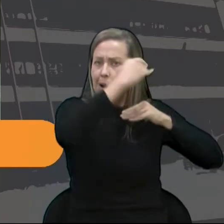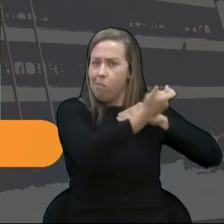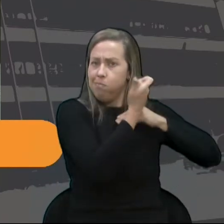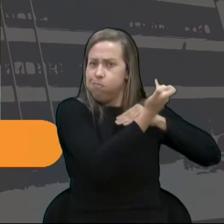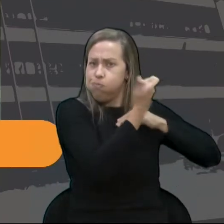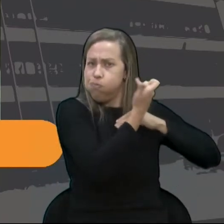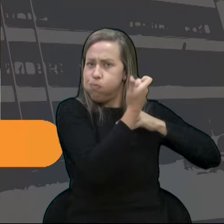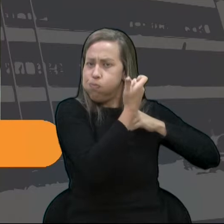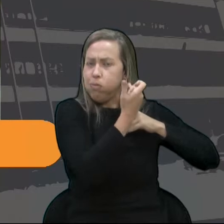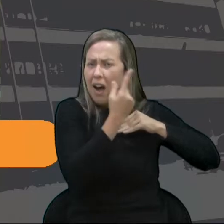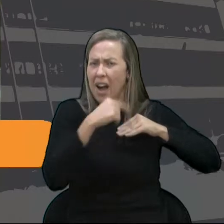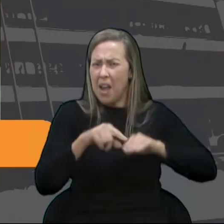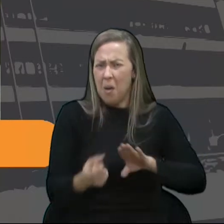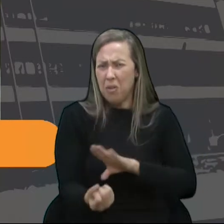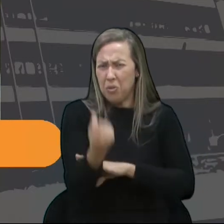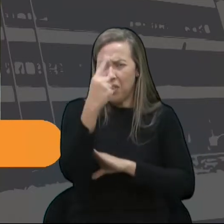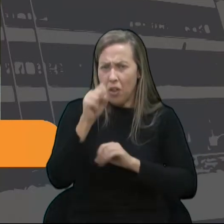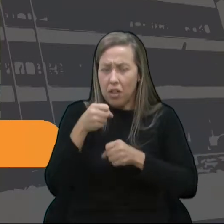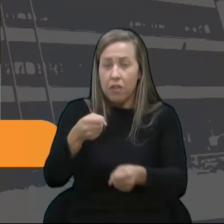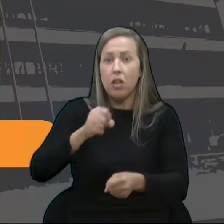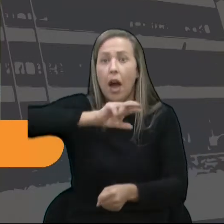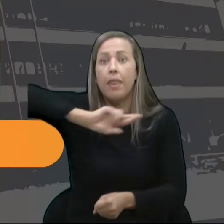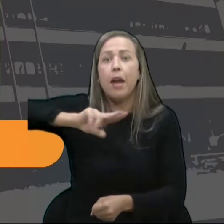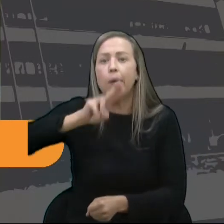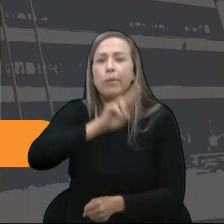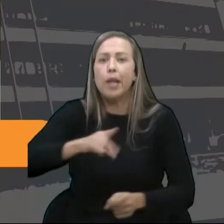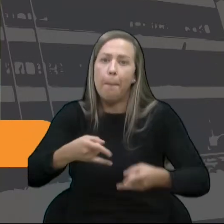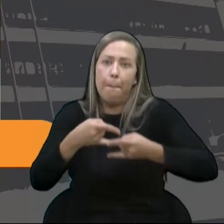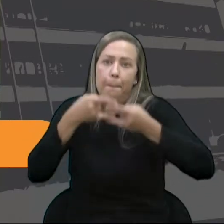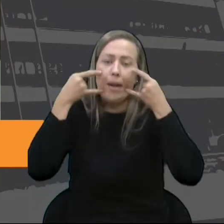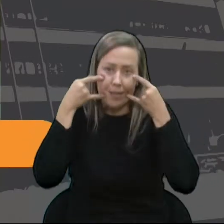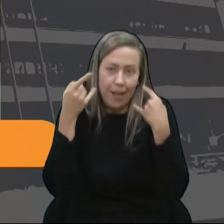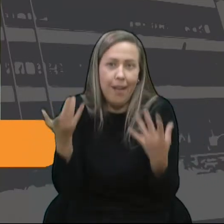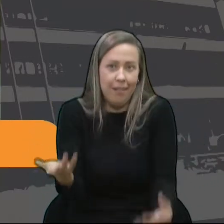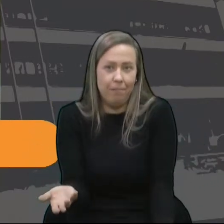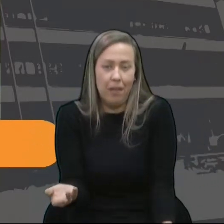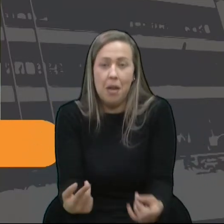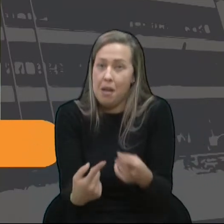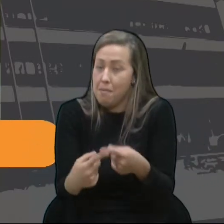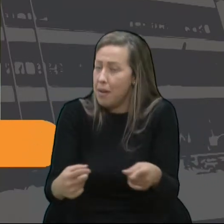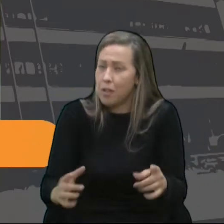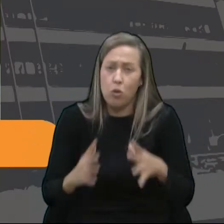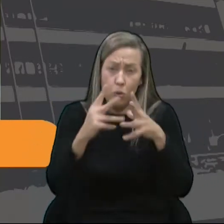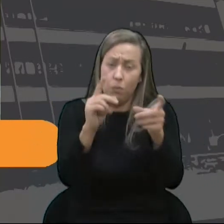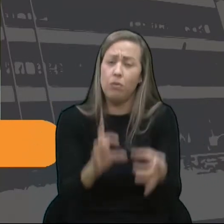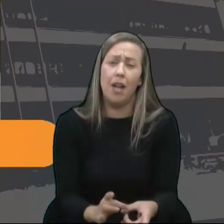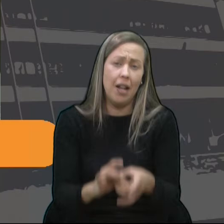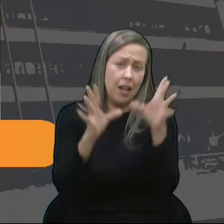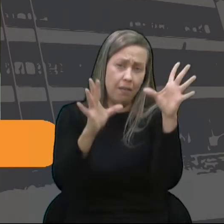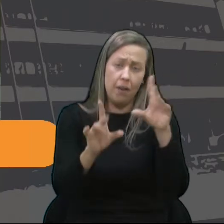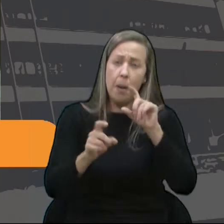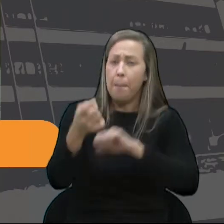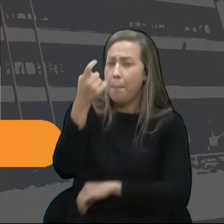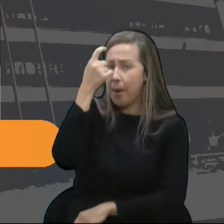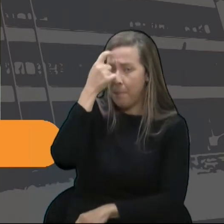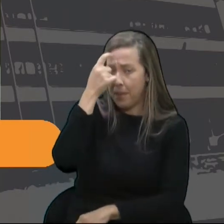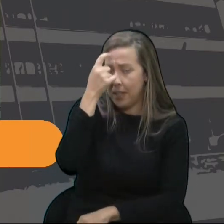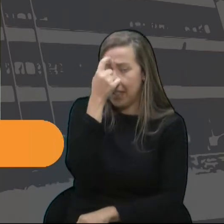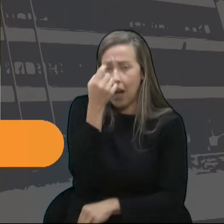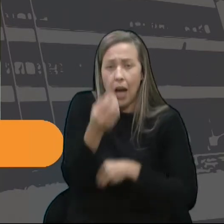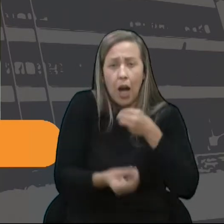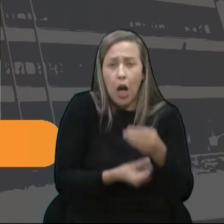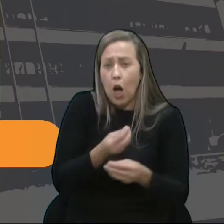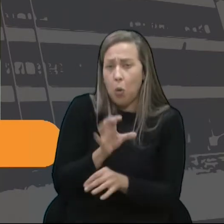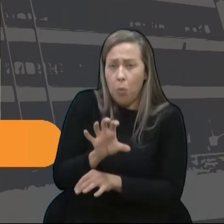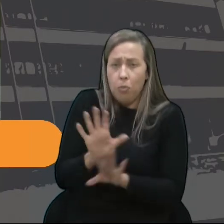alguém defender não usar máscara. Mas, enfim, todos são livres para pensar da maneira que